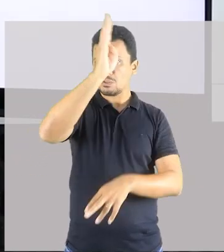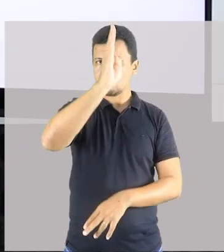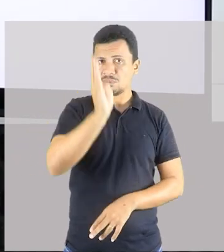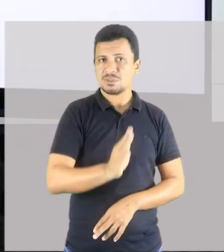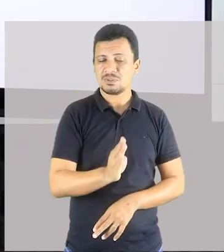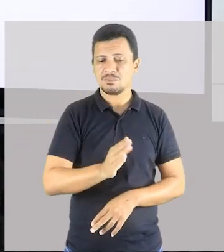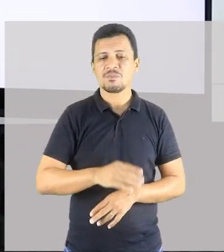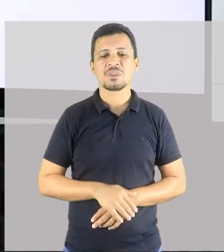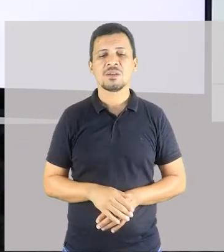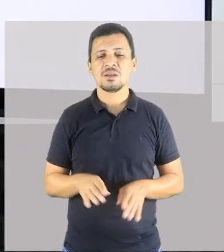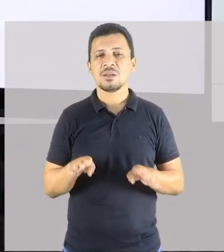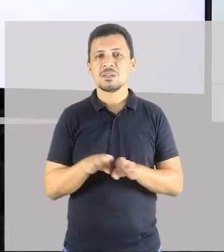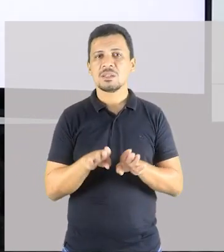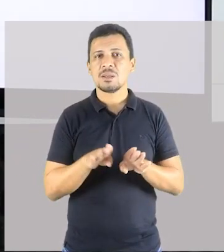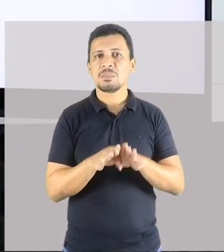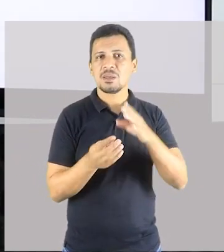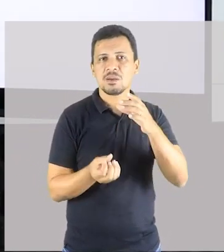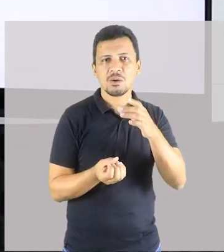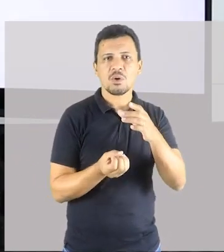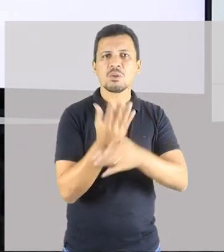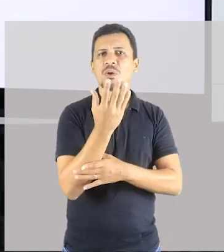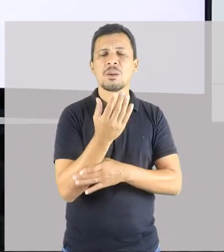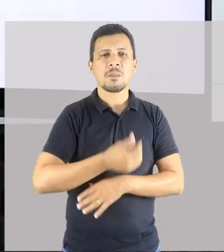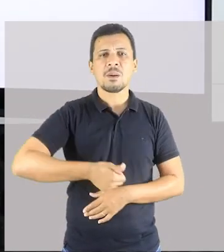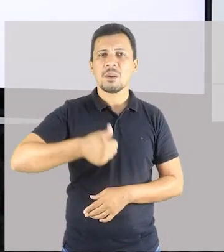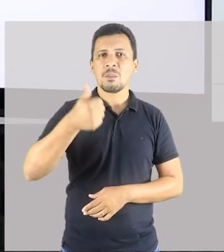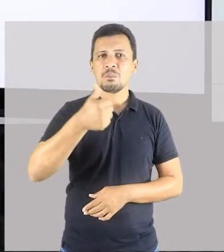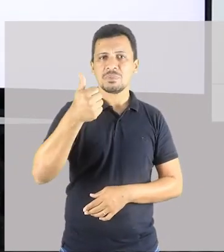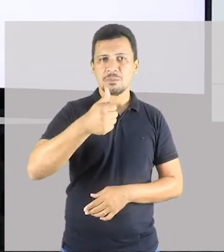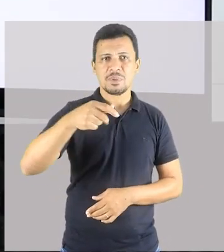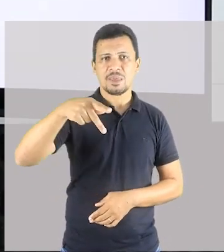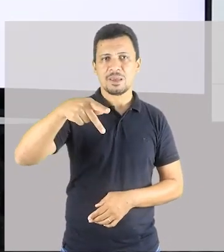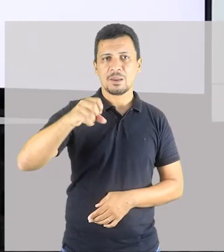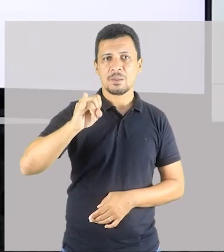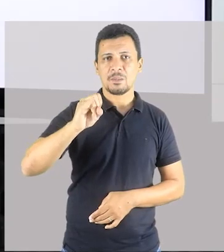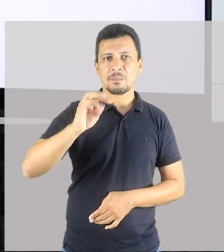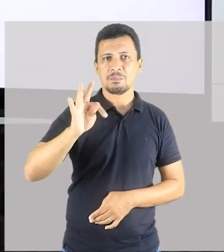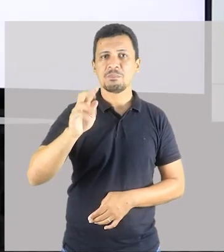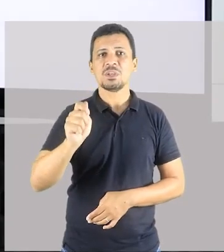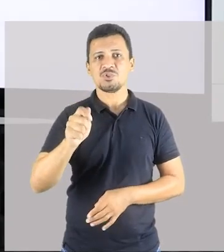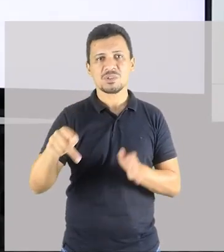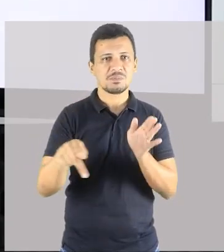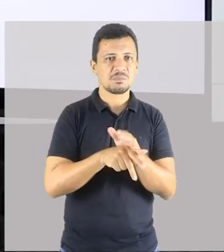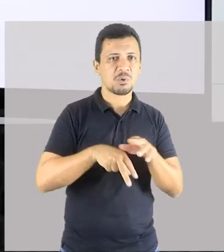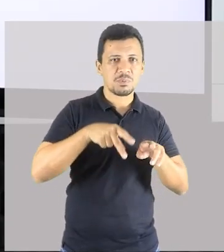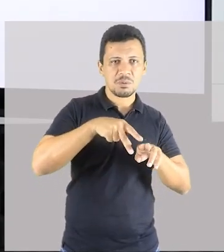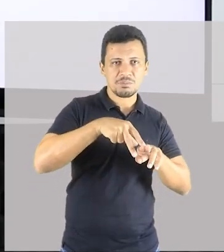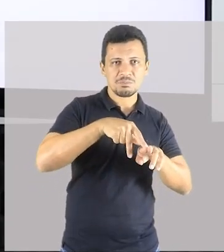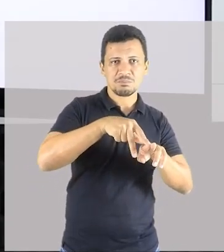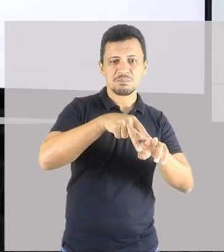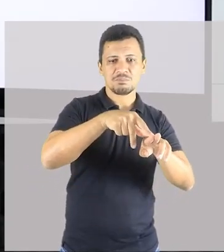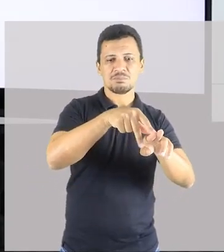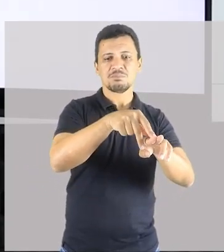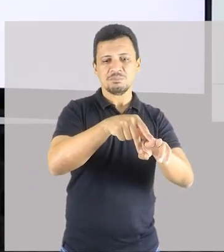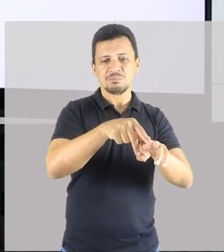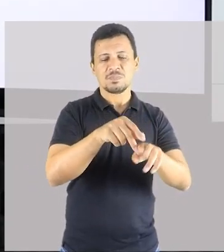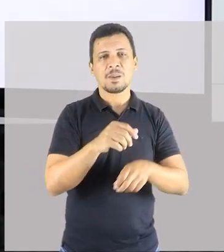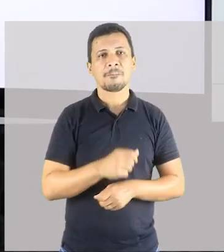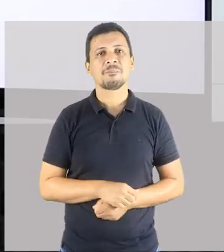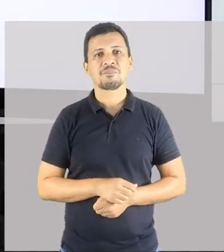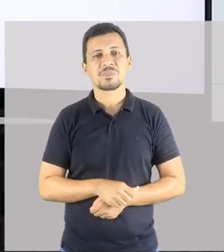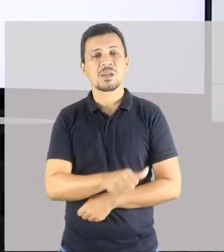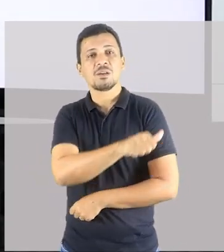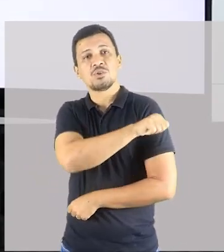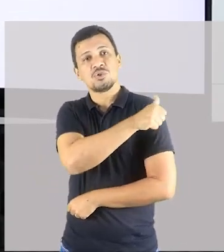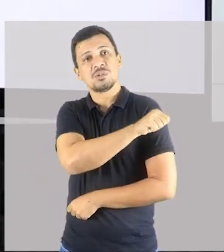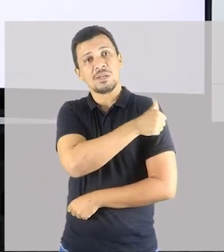ano foi inaugurada a primeira pista no Brasil. Então vejam, o primeiro campeonato, a primeira pista no Rio